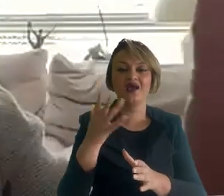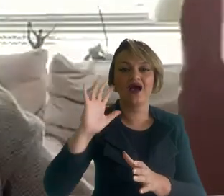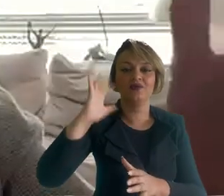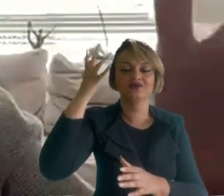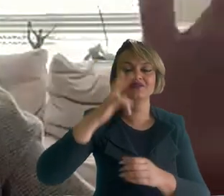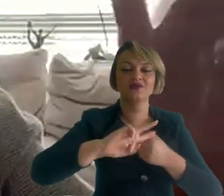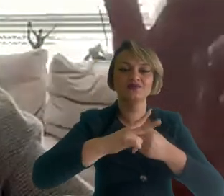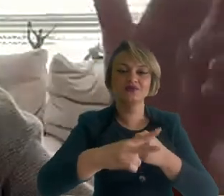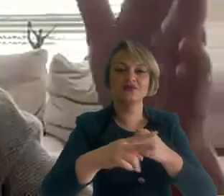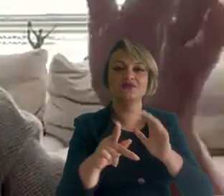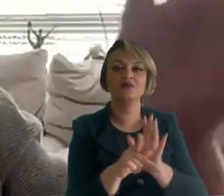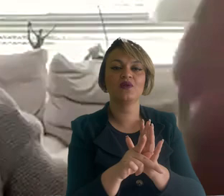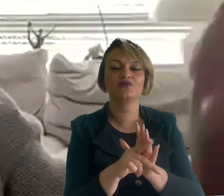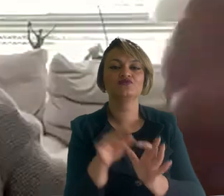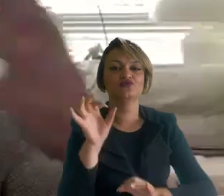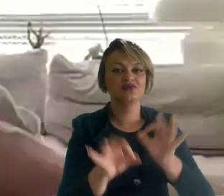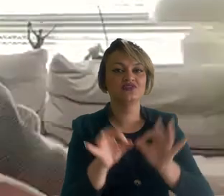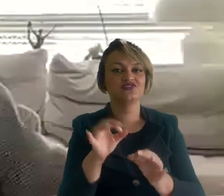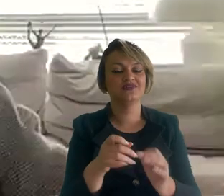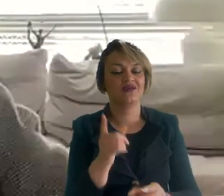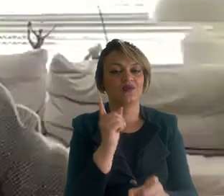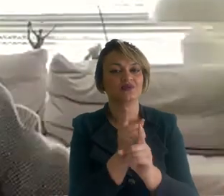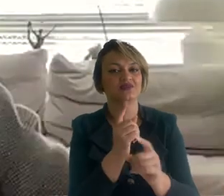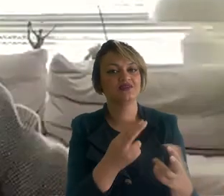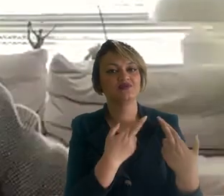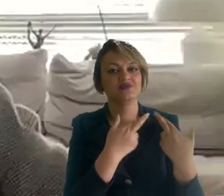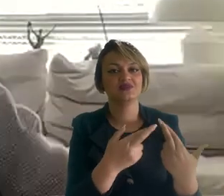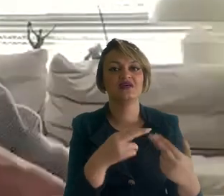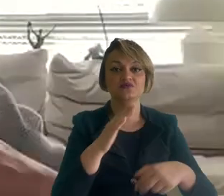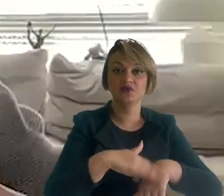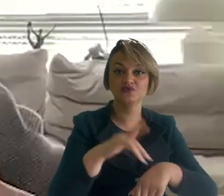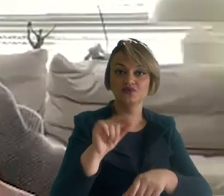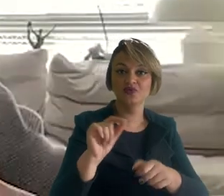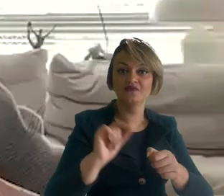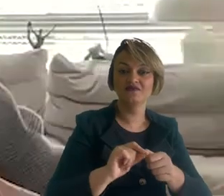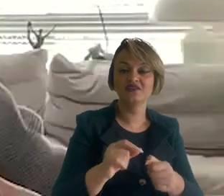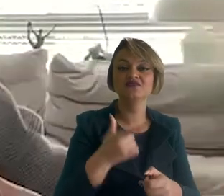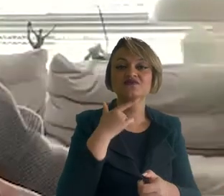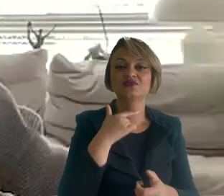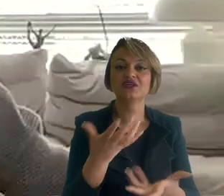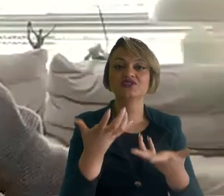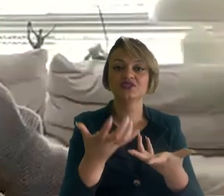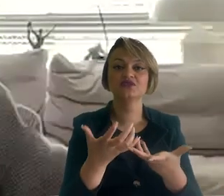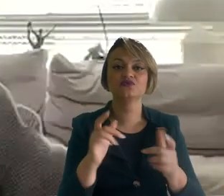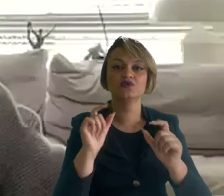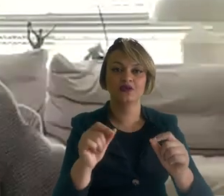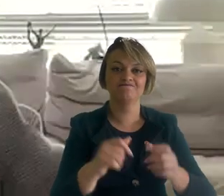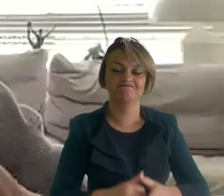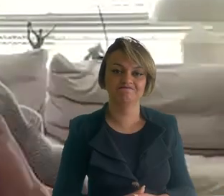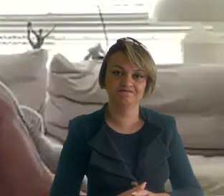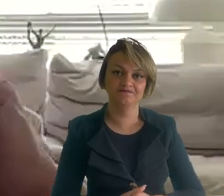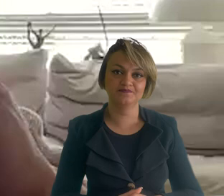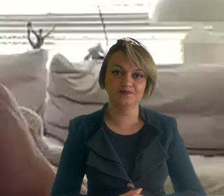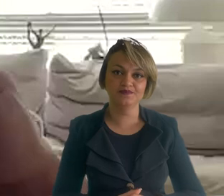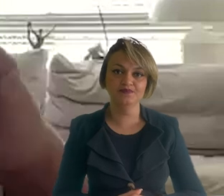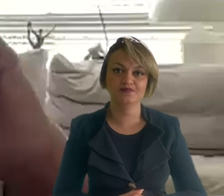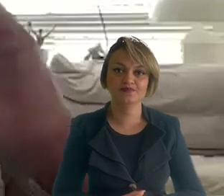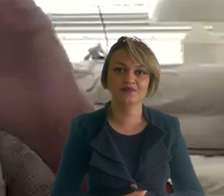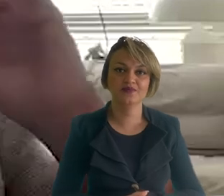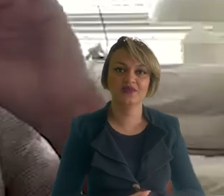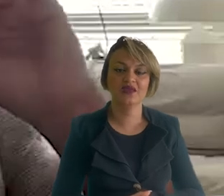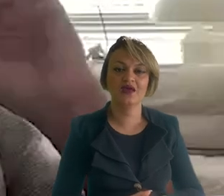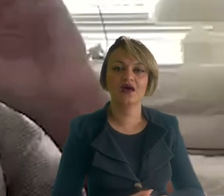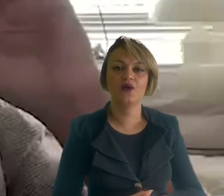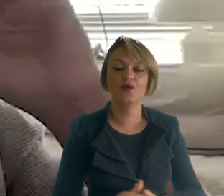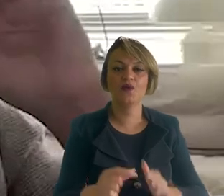jurídica que vai gerar a responsabilidade pelo que você fez e quis muito bem o que há de novo